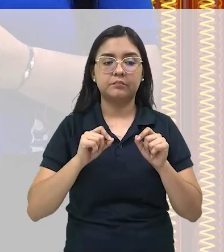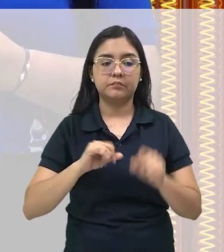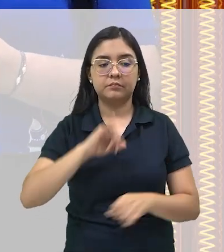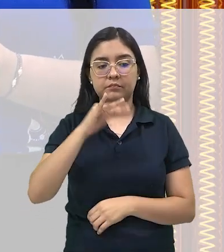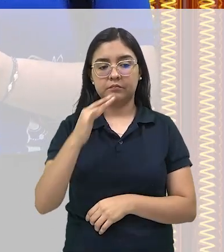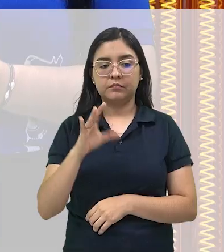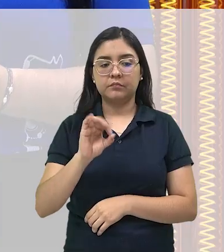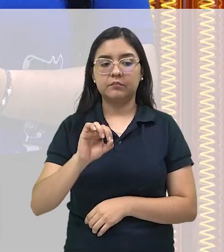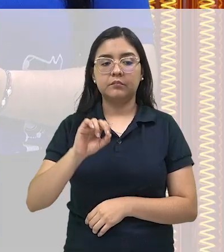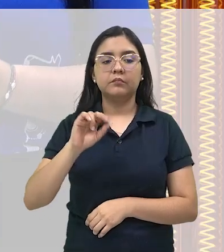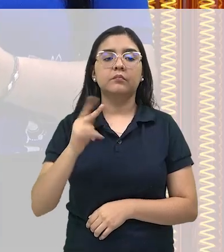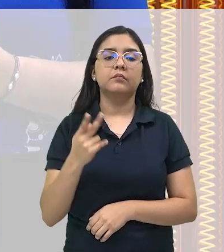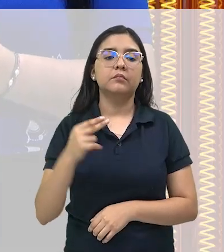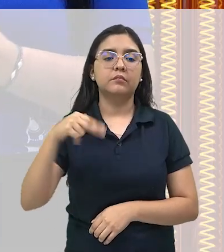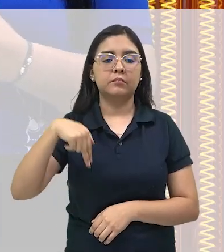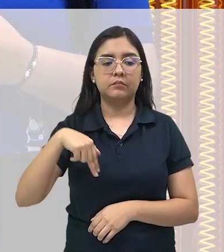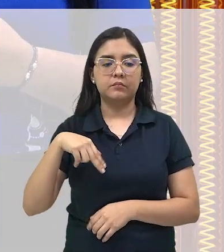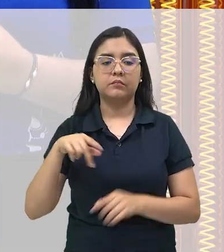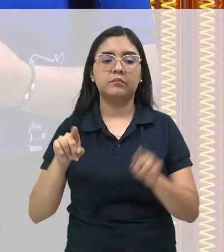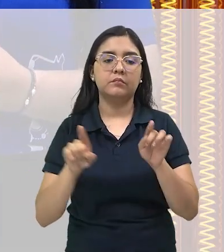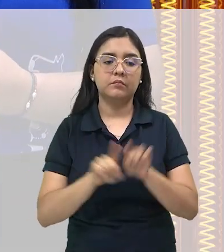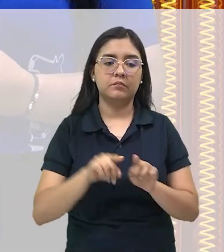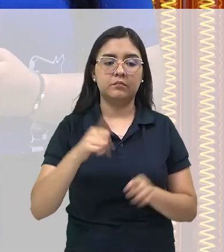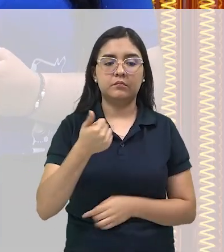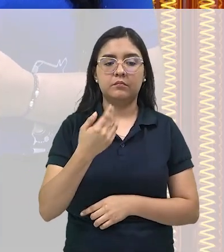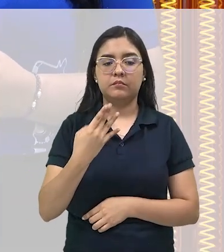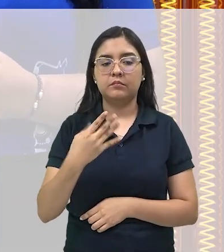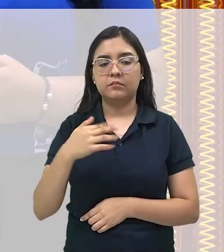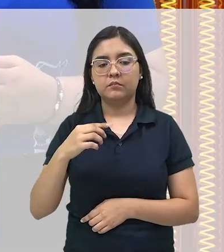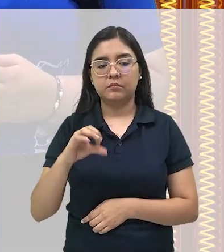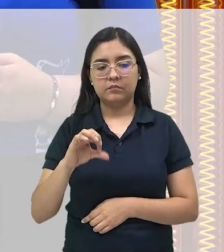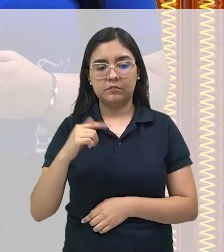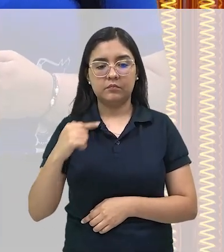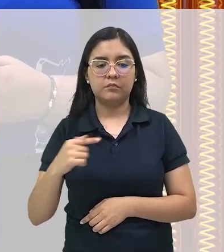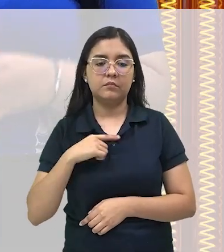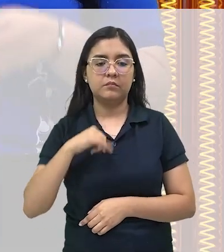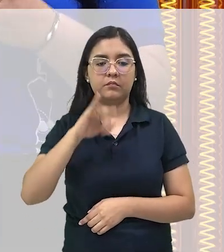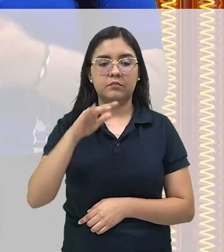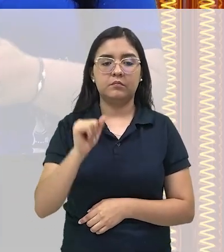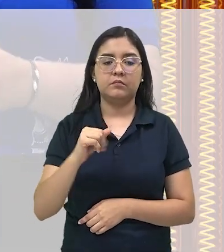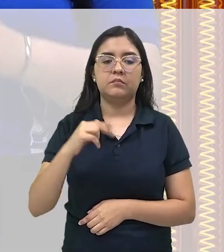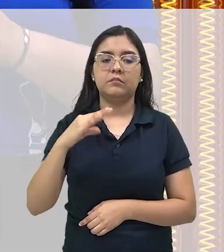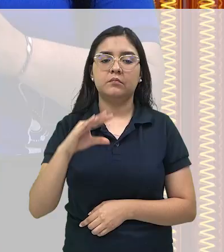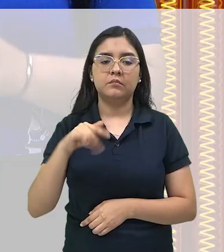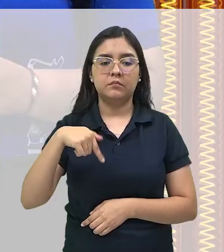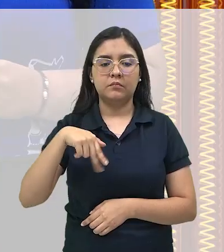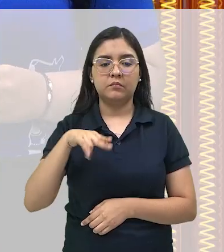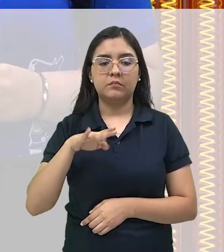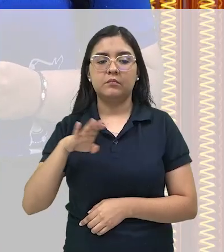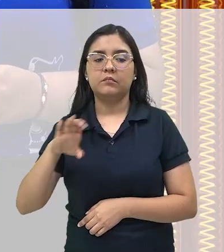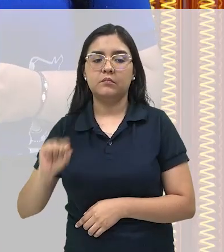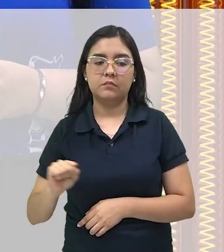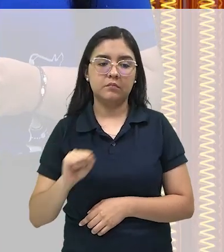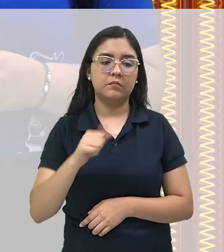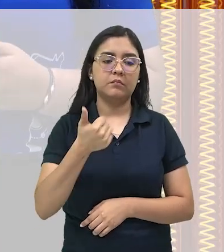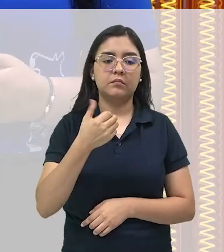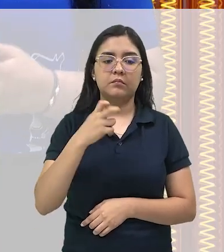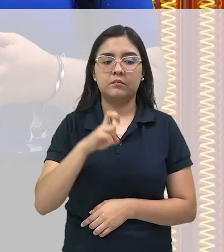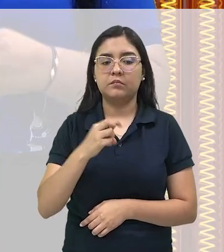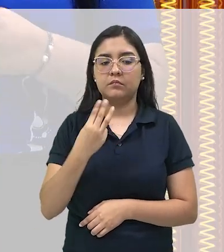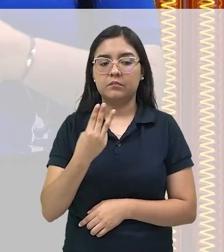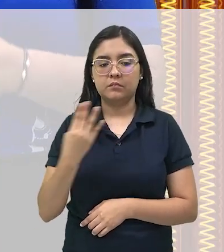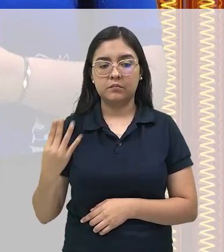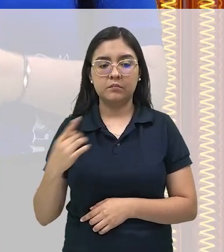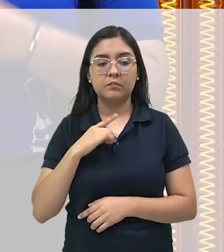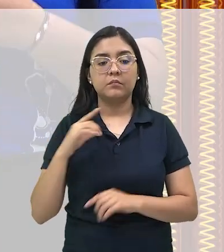Cabot, em 1497, e Jacques Cartier, em 1534. E a partir dali é que a colonização